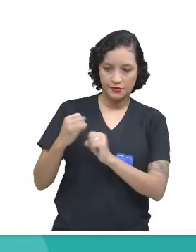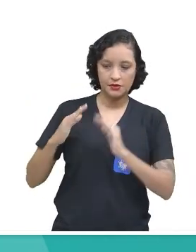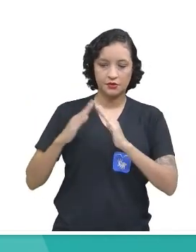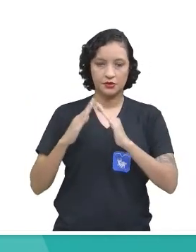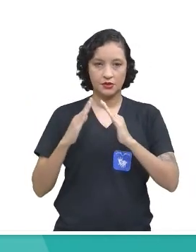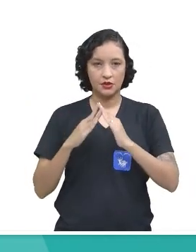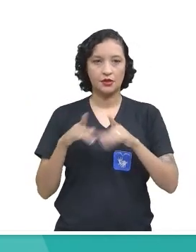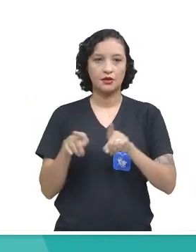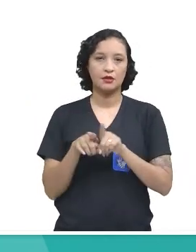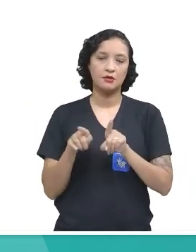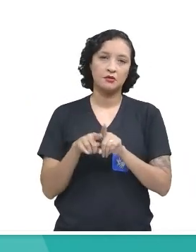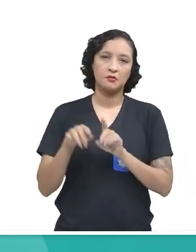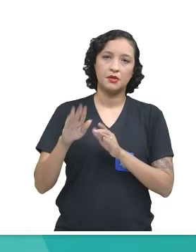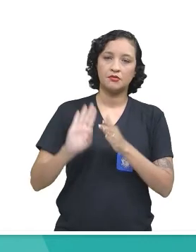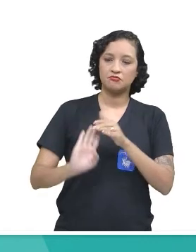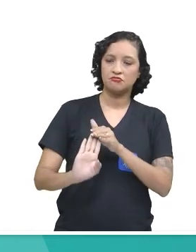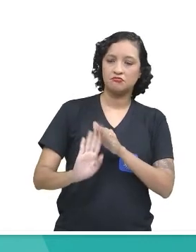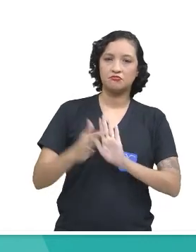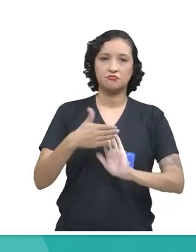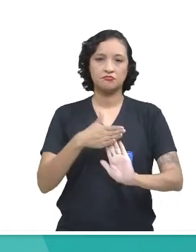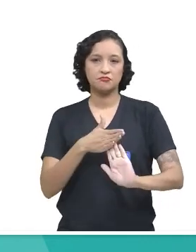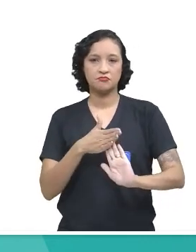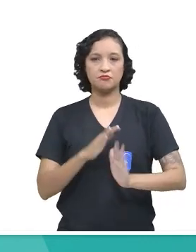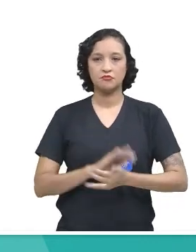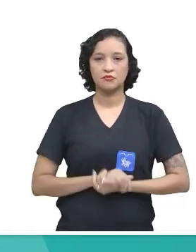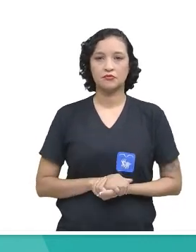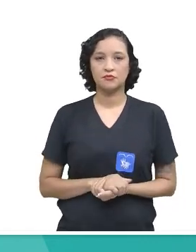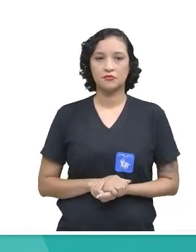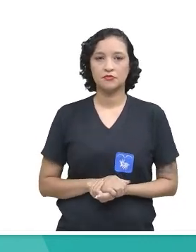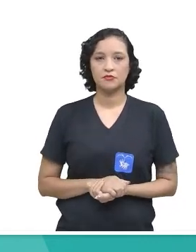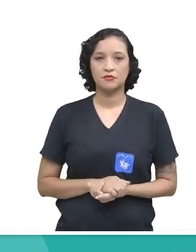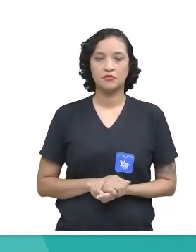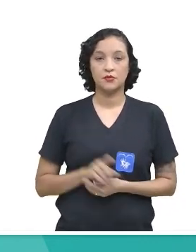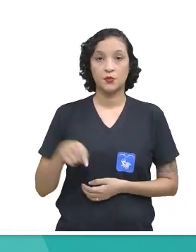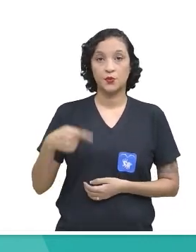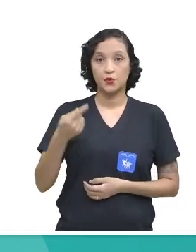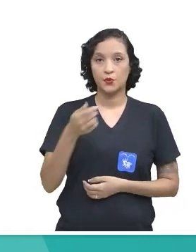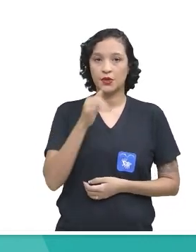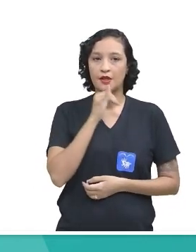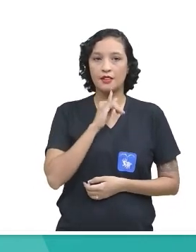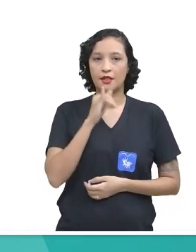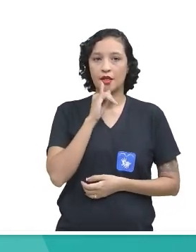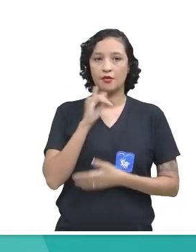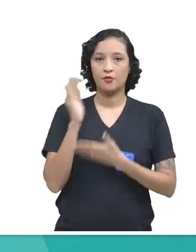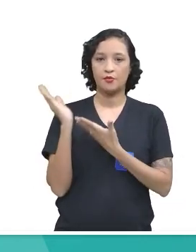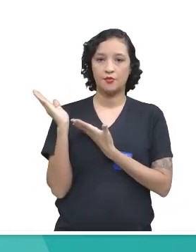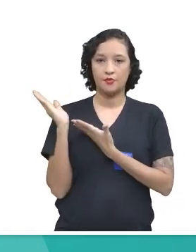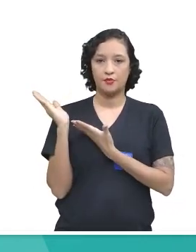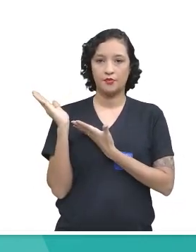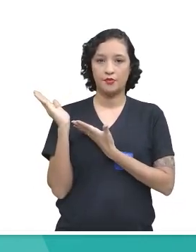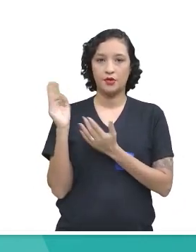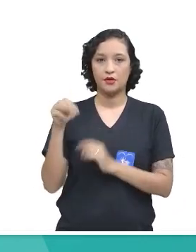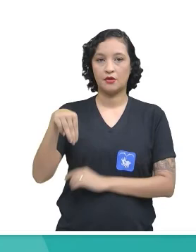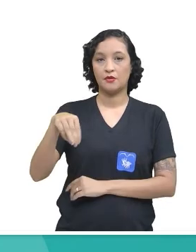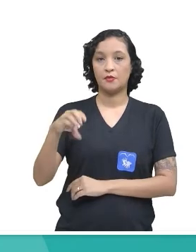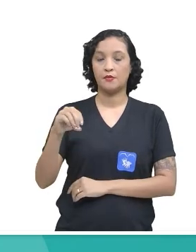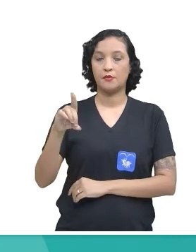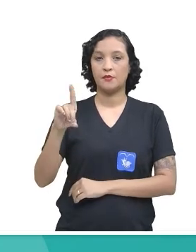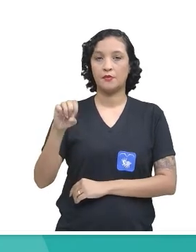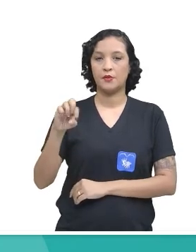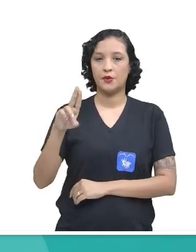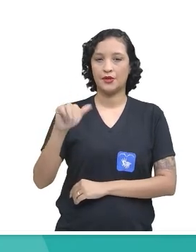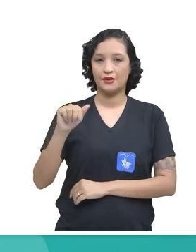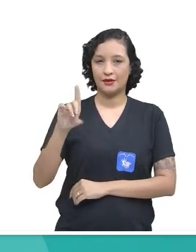atividades de baixa intensidade. As atividades de média intensidade, vamos ver quais são